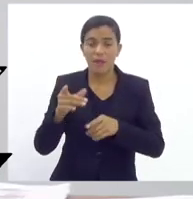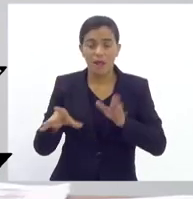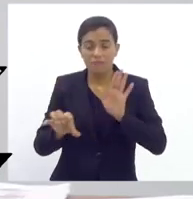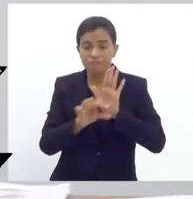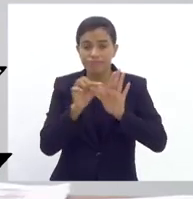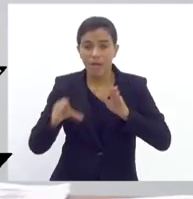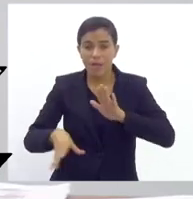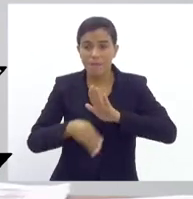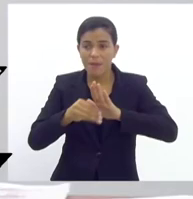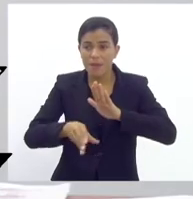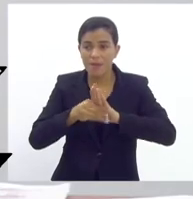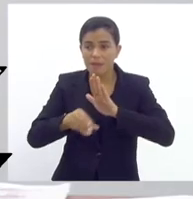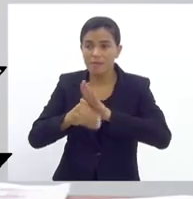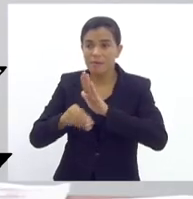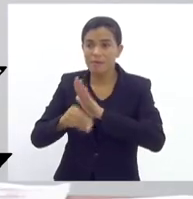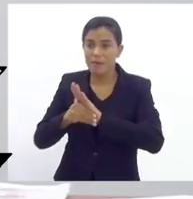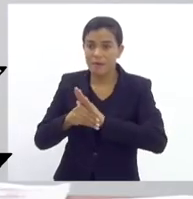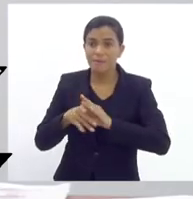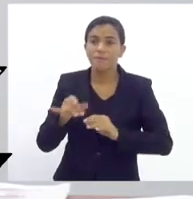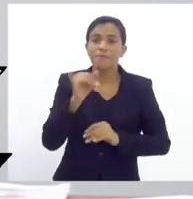emendas para proposições